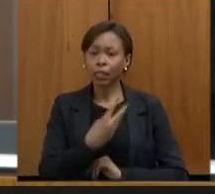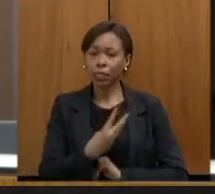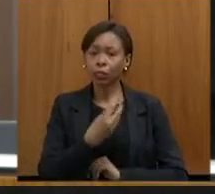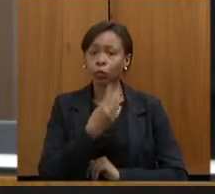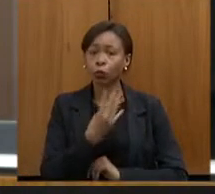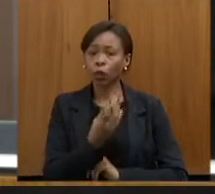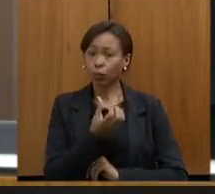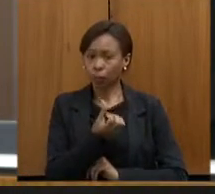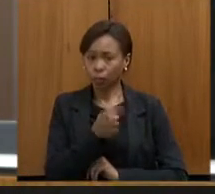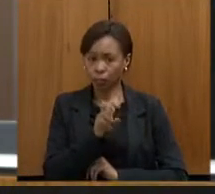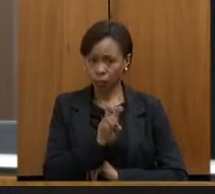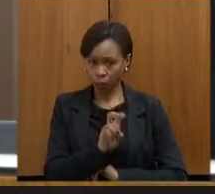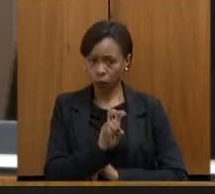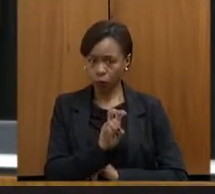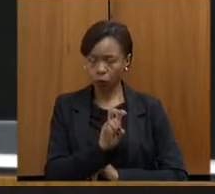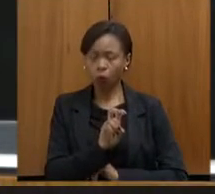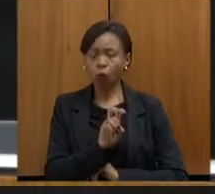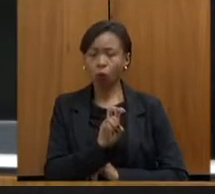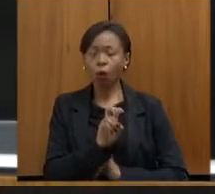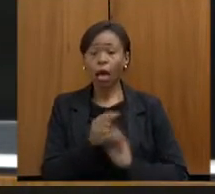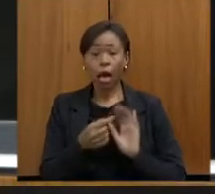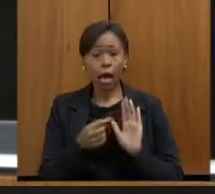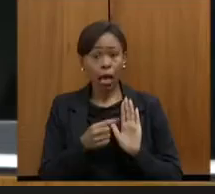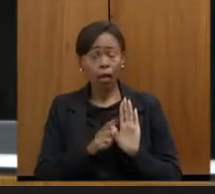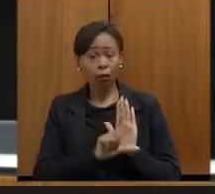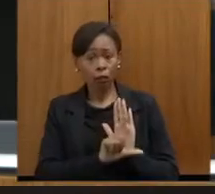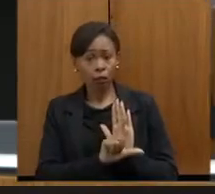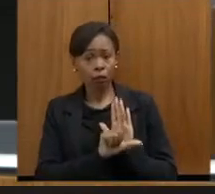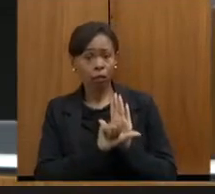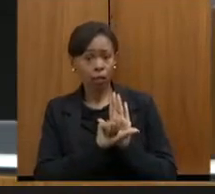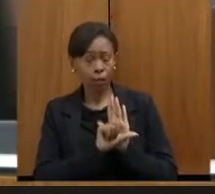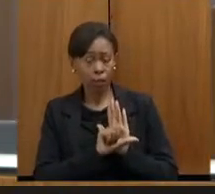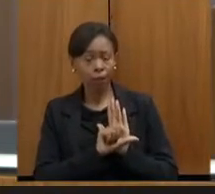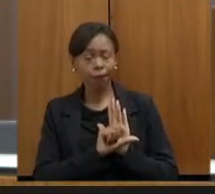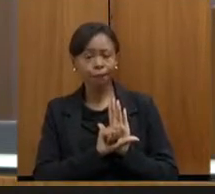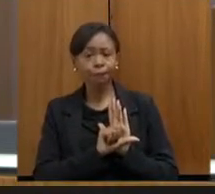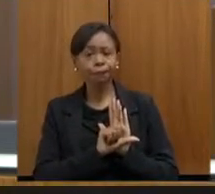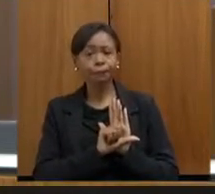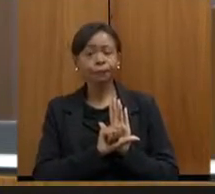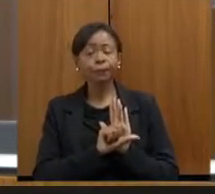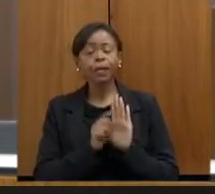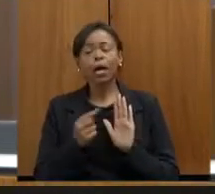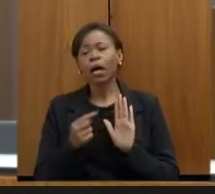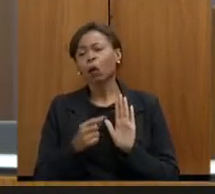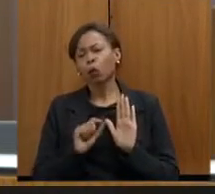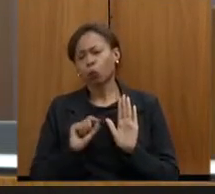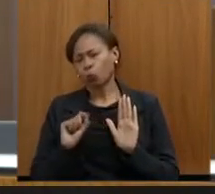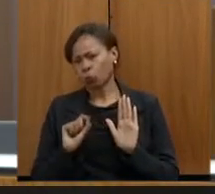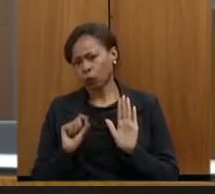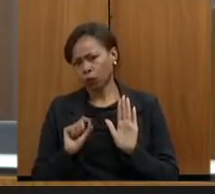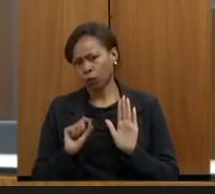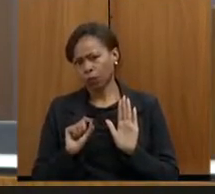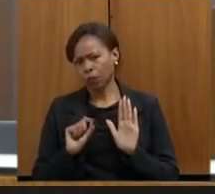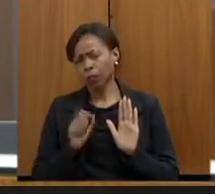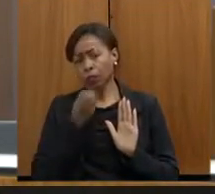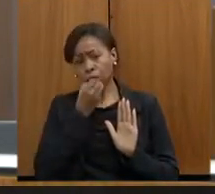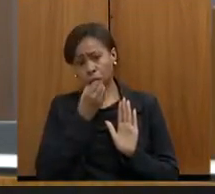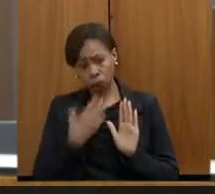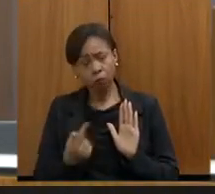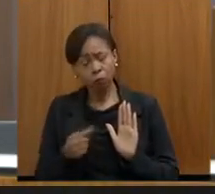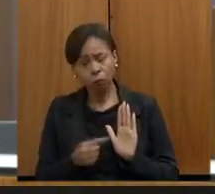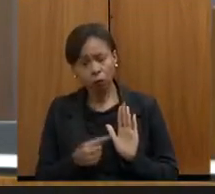ela, corroborando o a doutora Luísa disse, mais uma vez destacando aqui, essa legislação tão feliz,